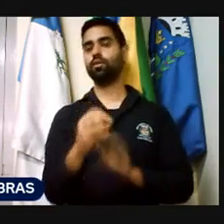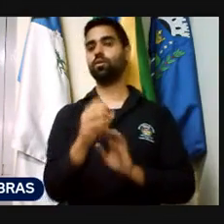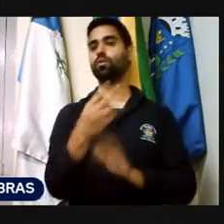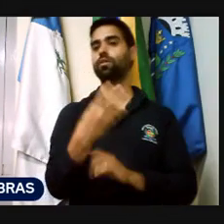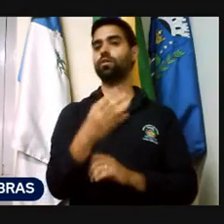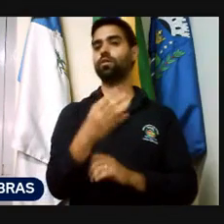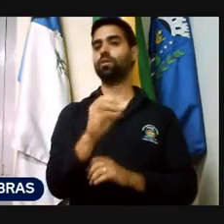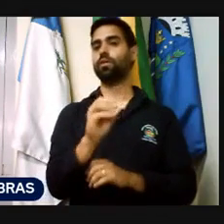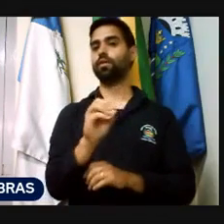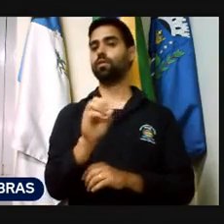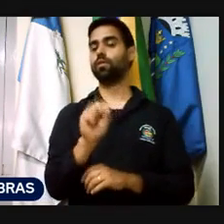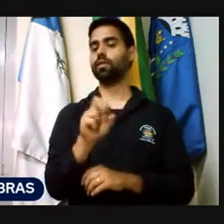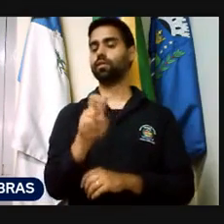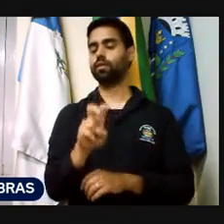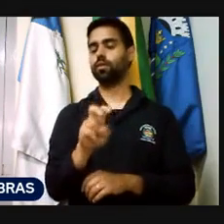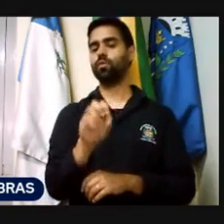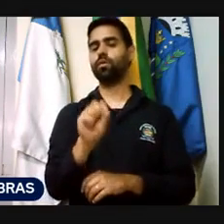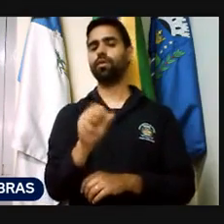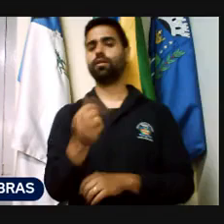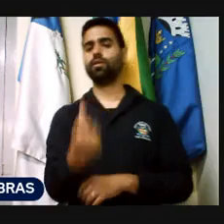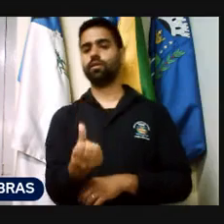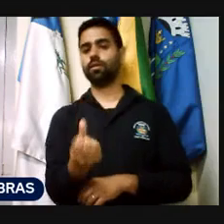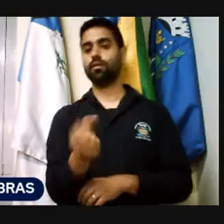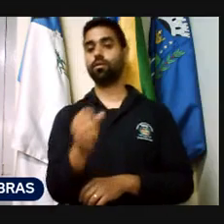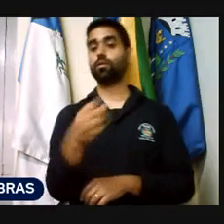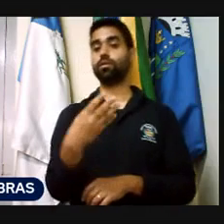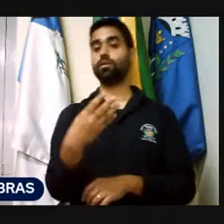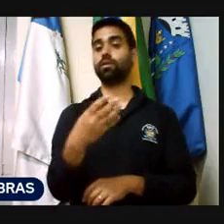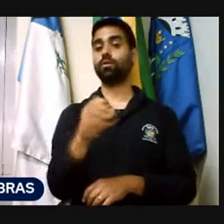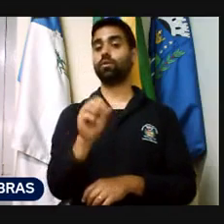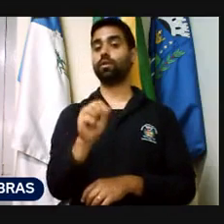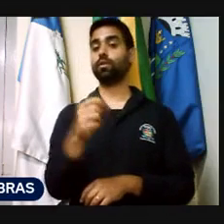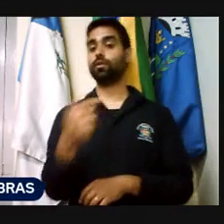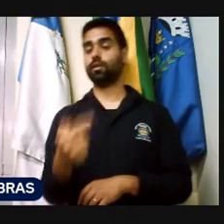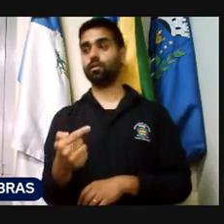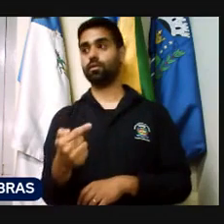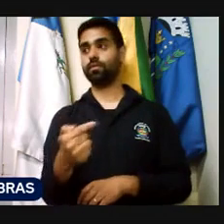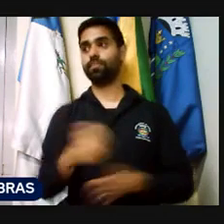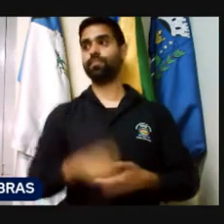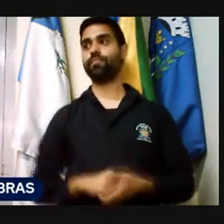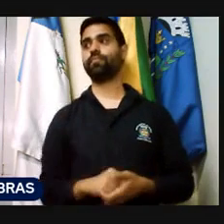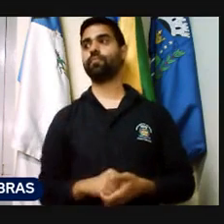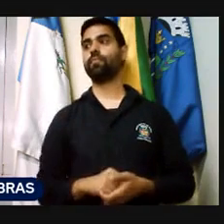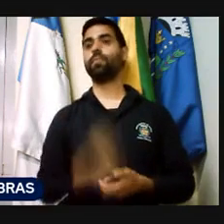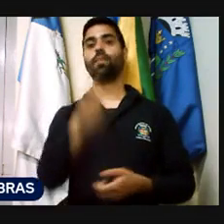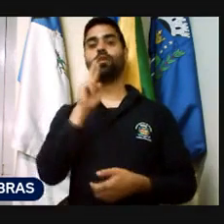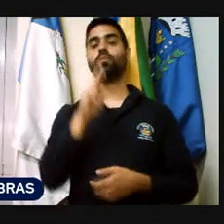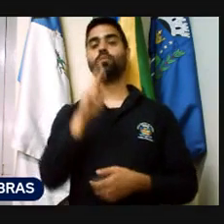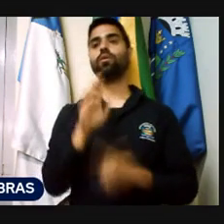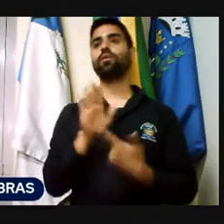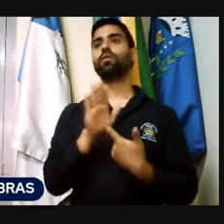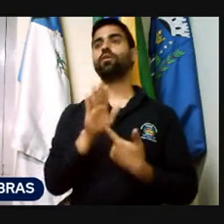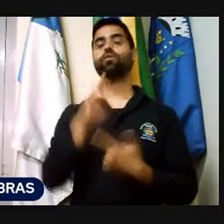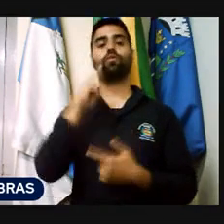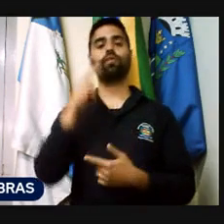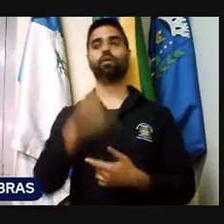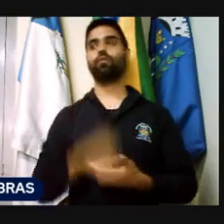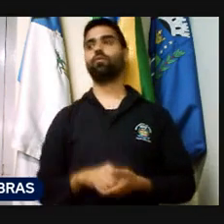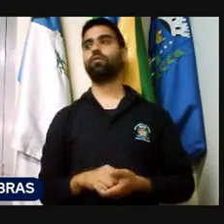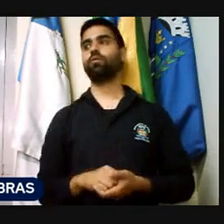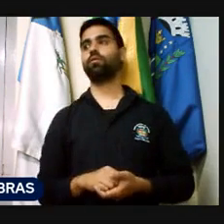484, 485, 486, 487. Em resposta à indicação dos